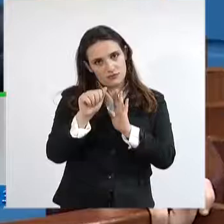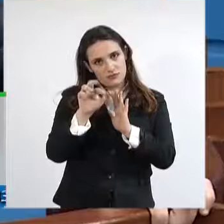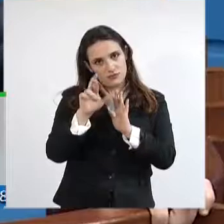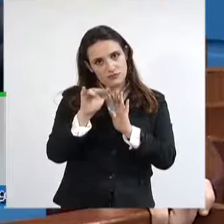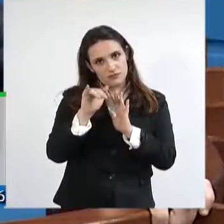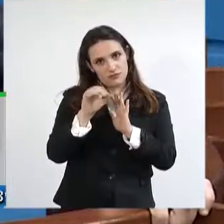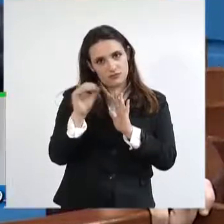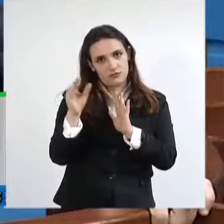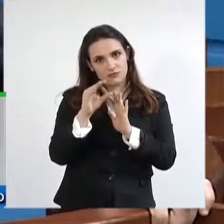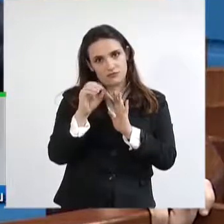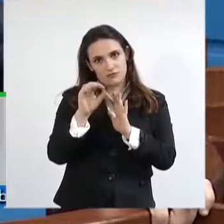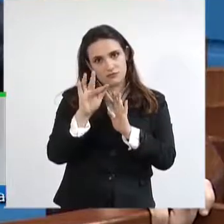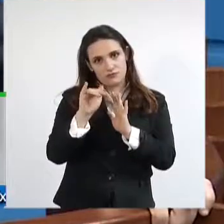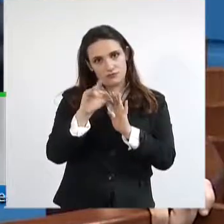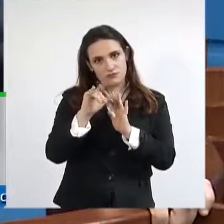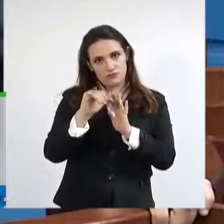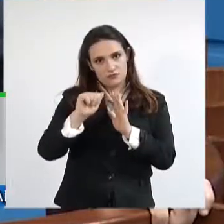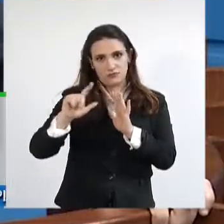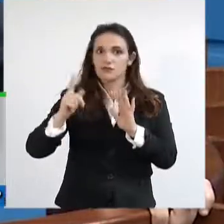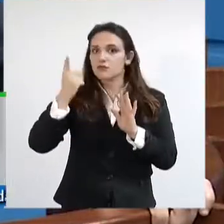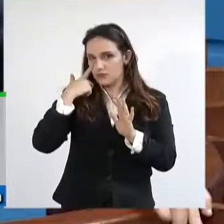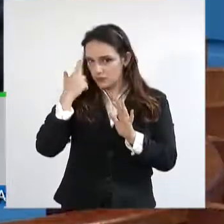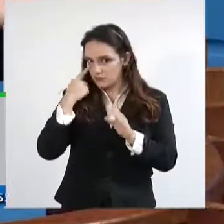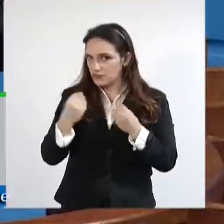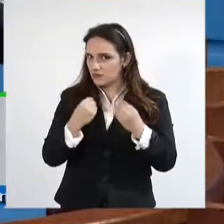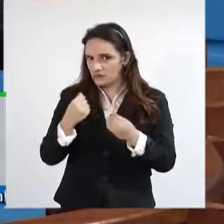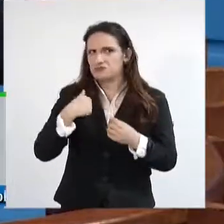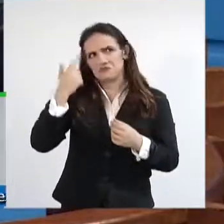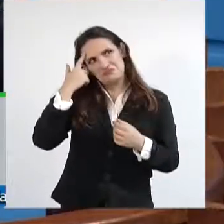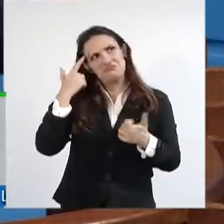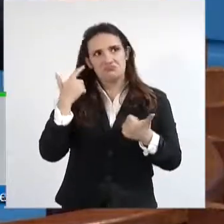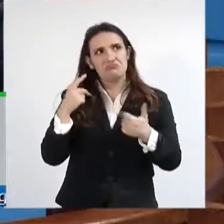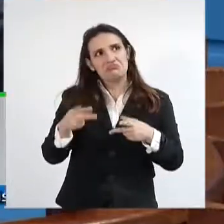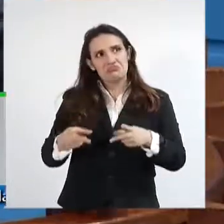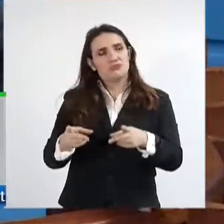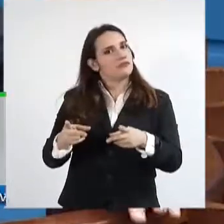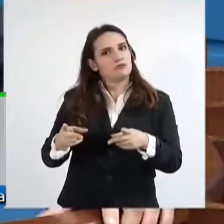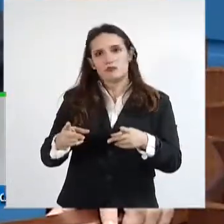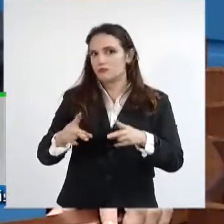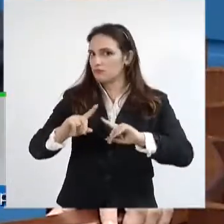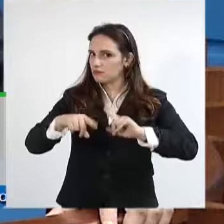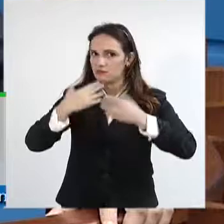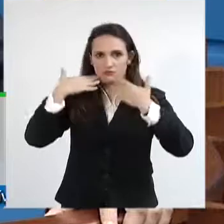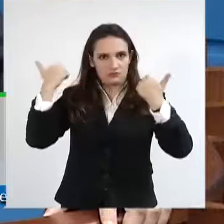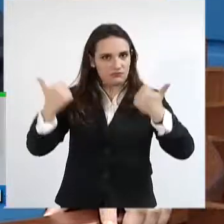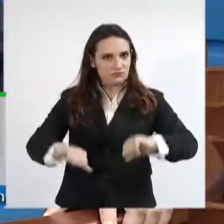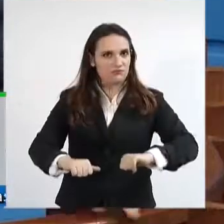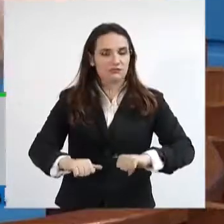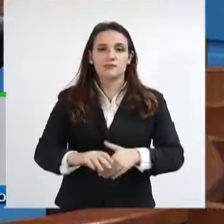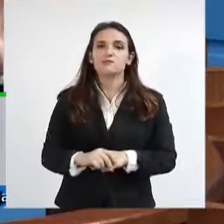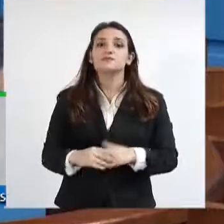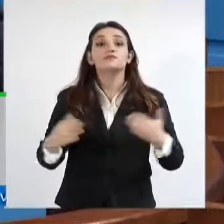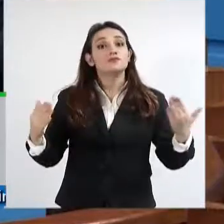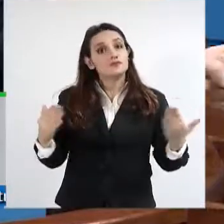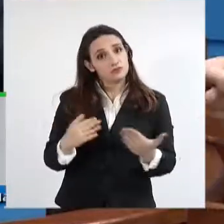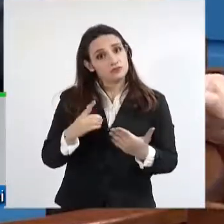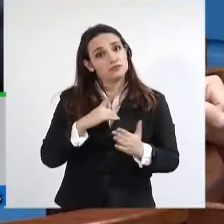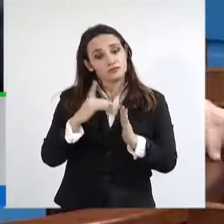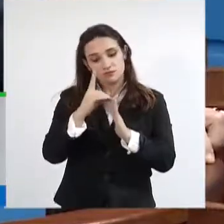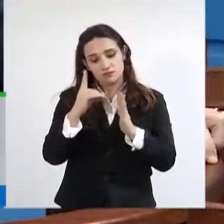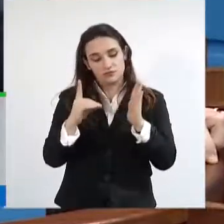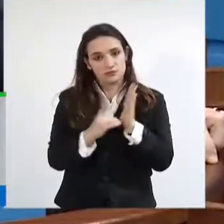pensa que as coisas, né, podem ficar como estão, elas pioram ainda mais. Hoje tem um